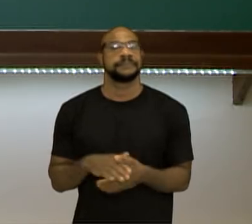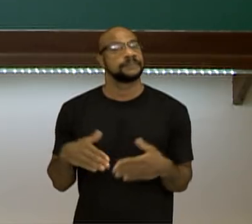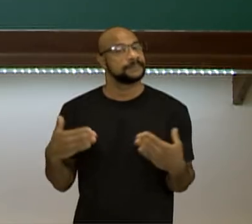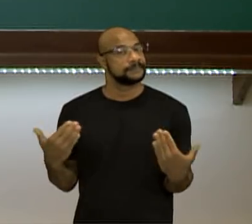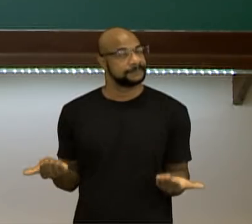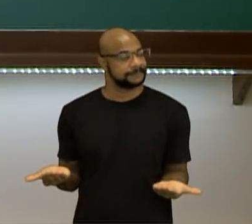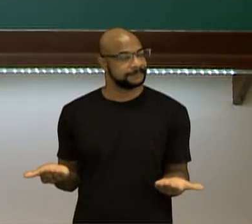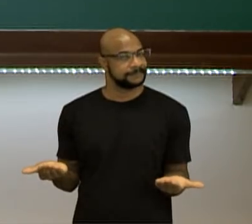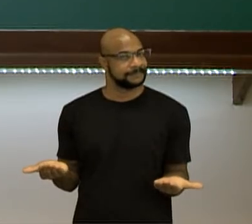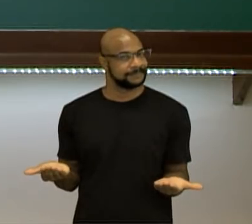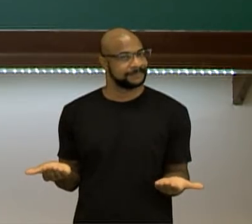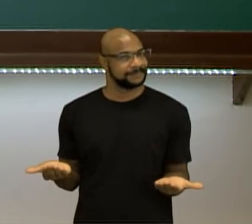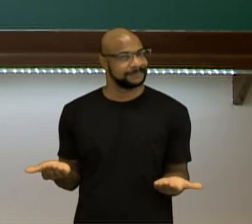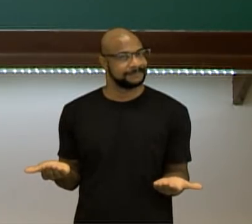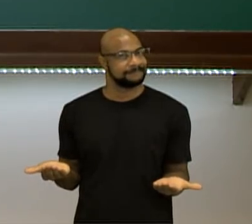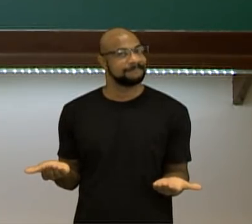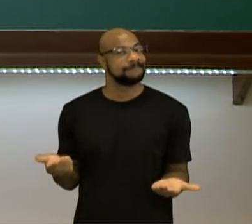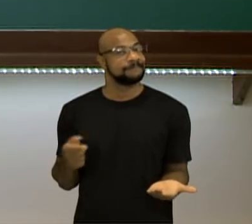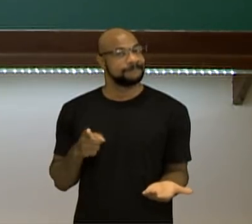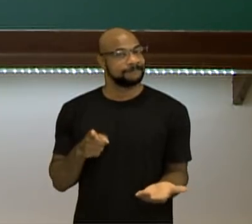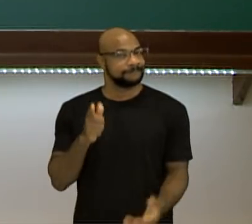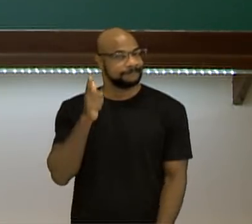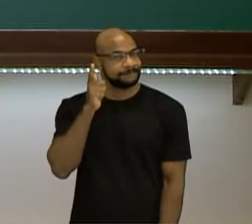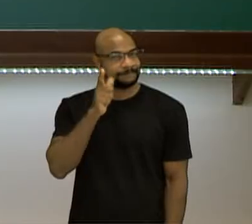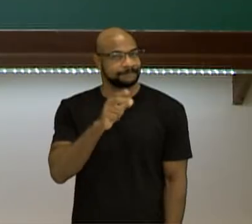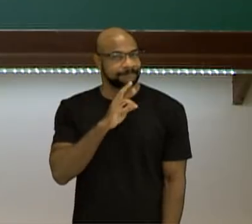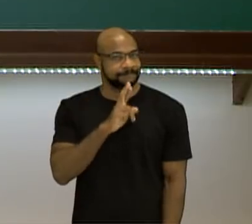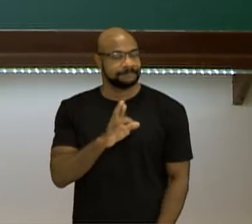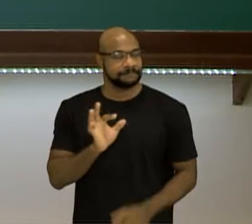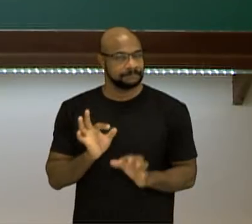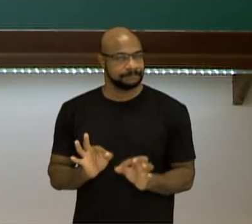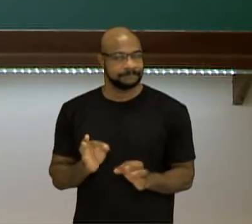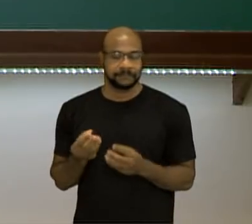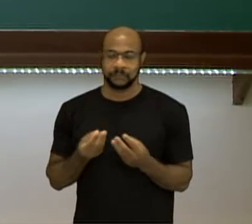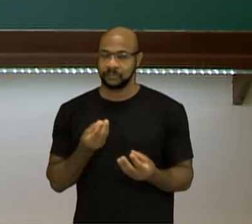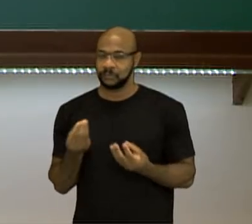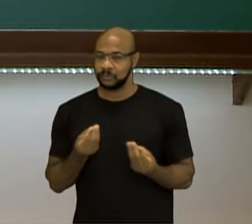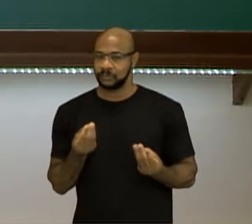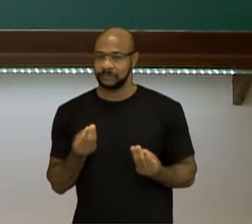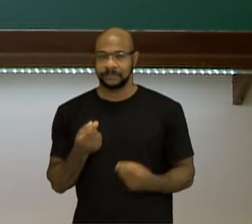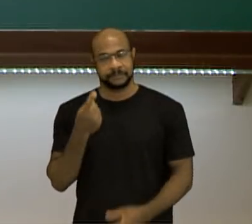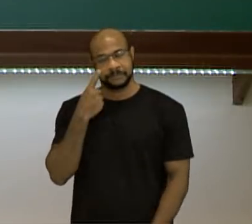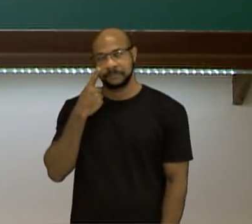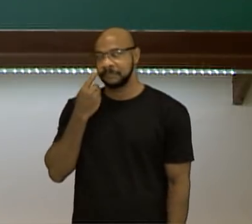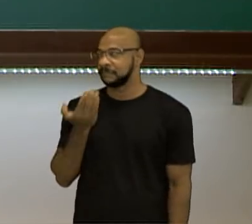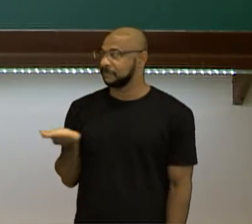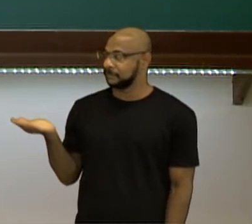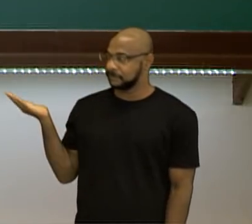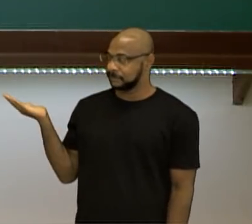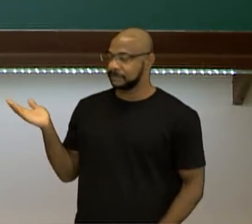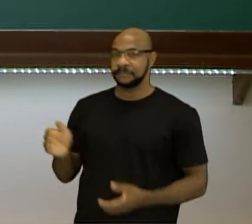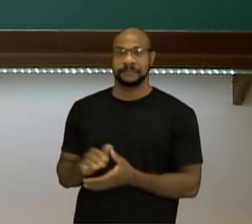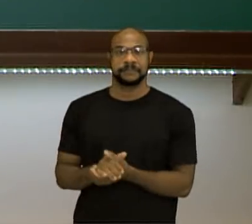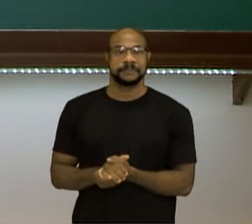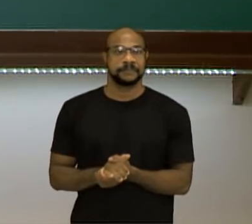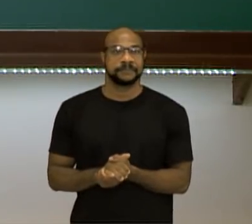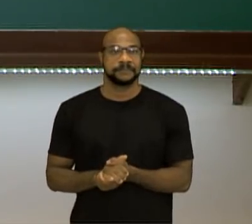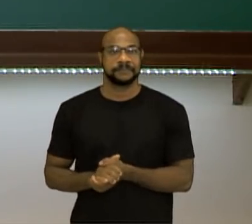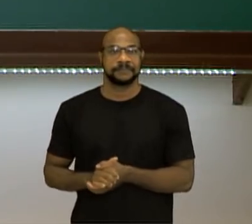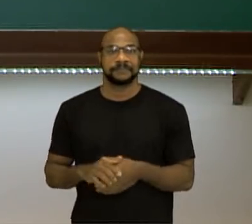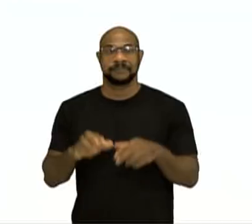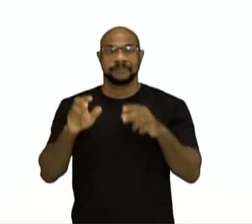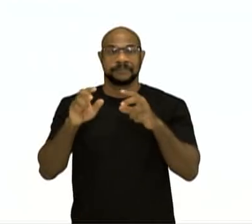E aí, será que você conseguiu responder certinho? Vamos ver qual é a resposta? Sobre o texto